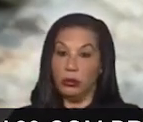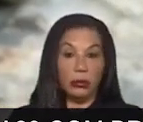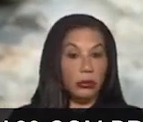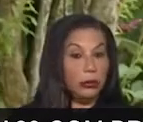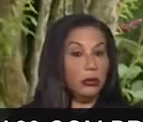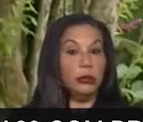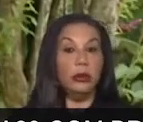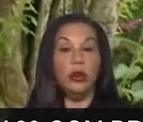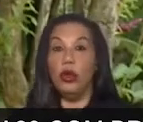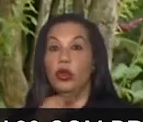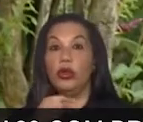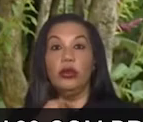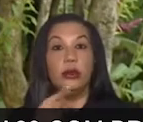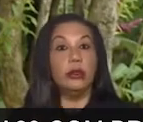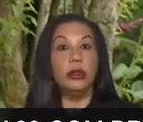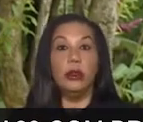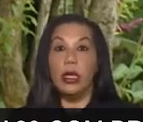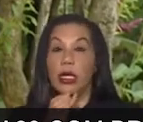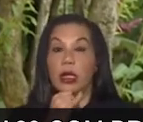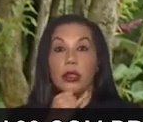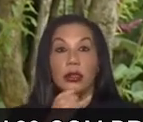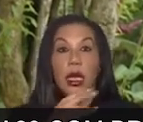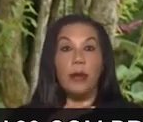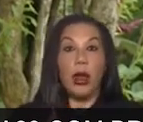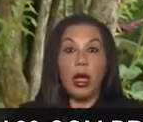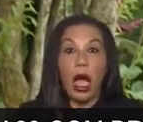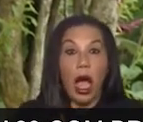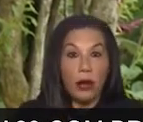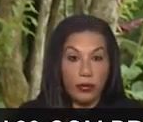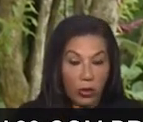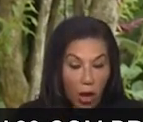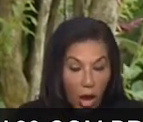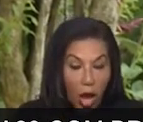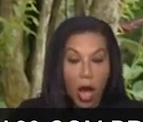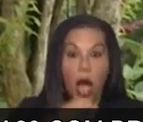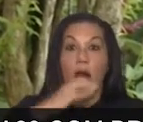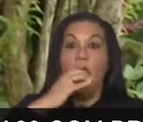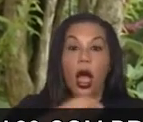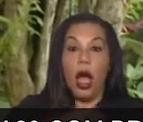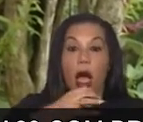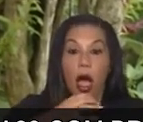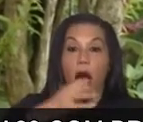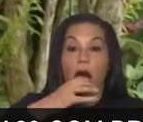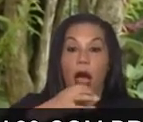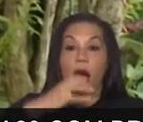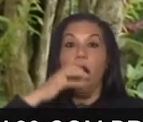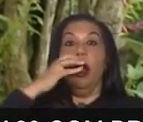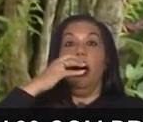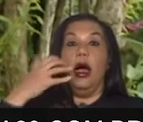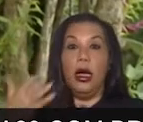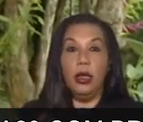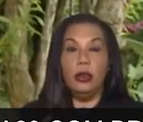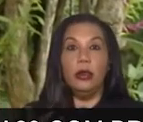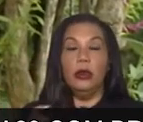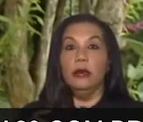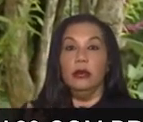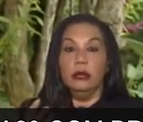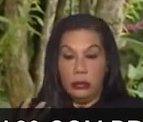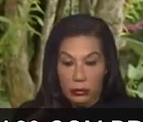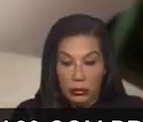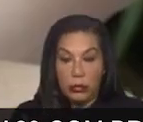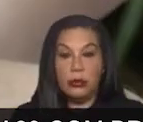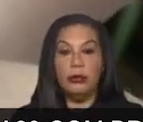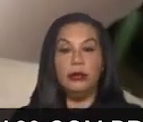tamanha que eu não consigo levar um garfo à boca, né, o copo, né, segurar, que você vai perceber o quanto eu estou